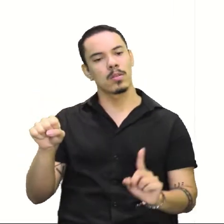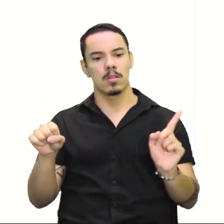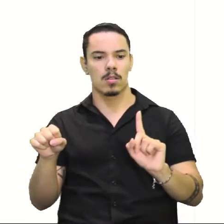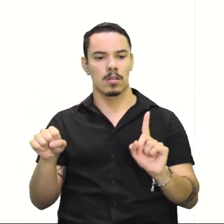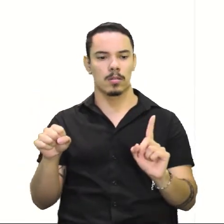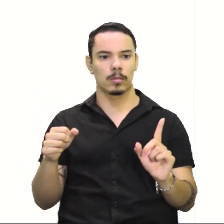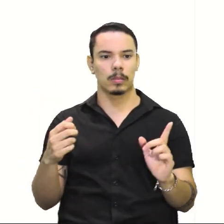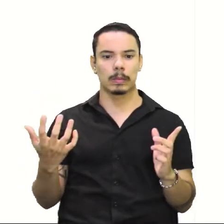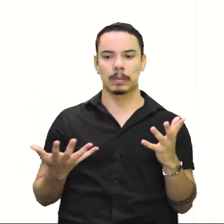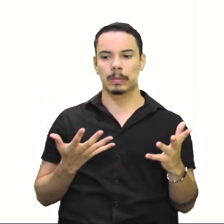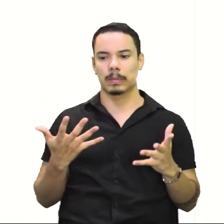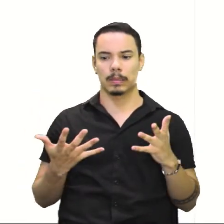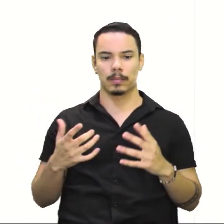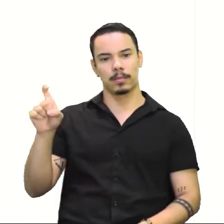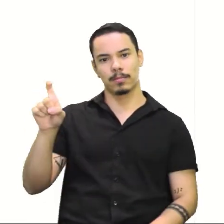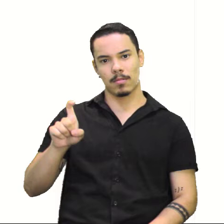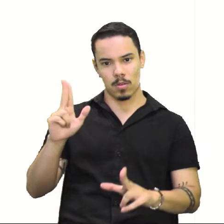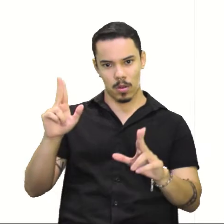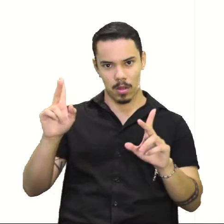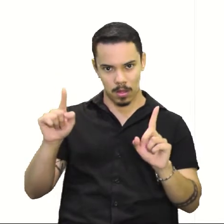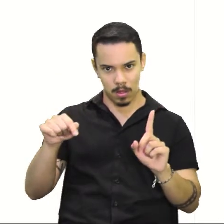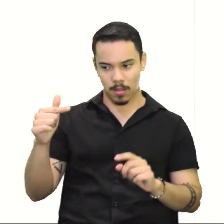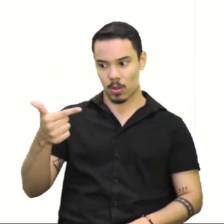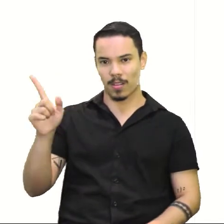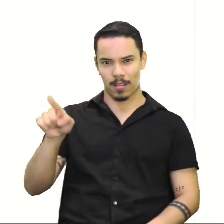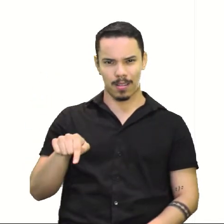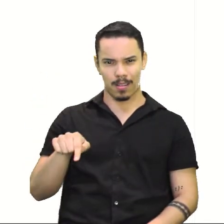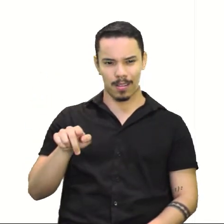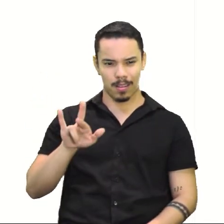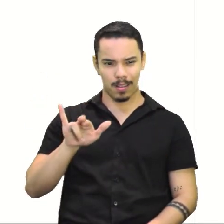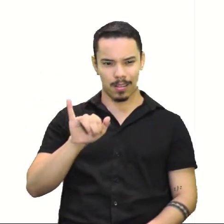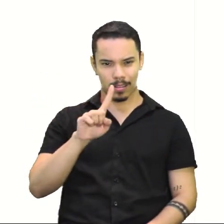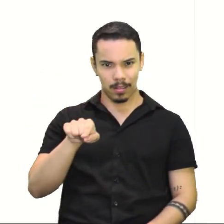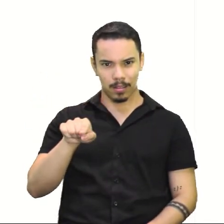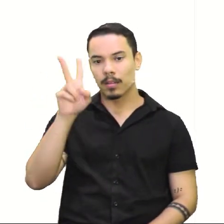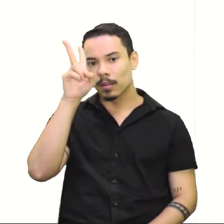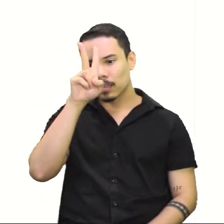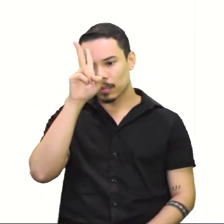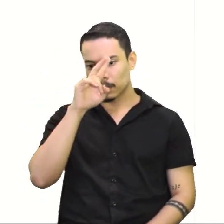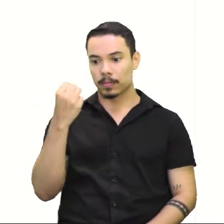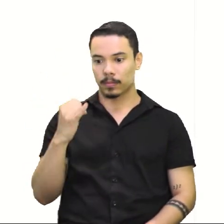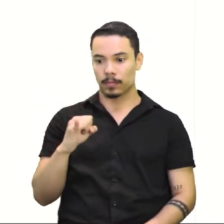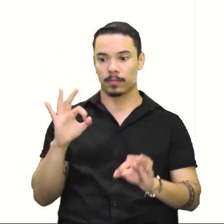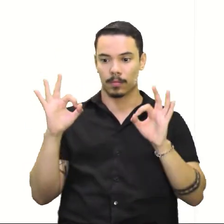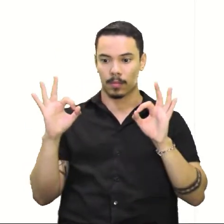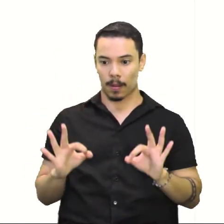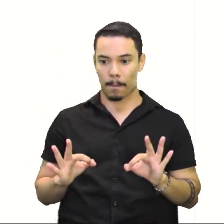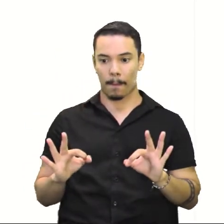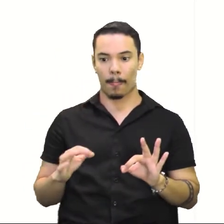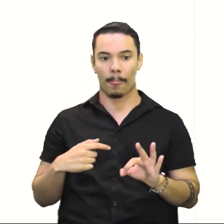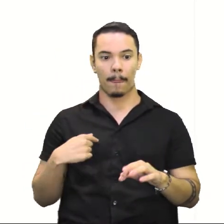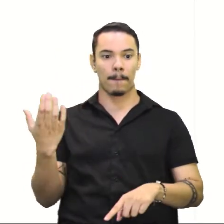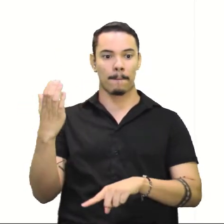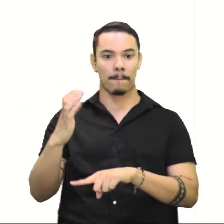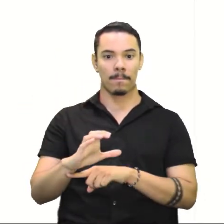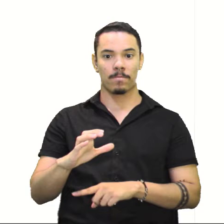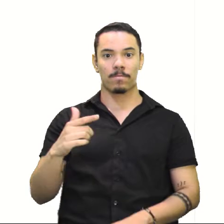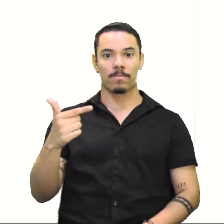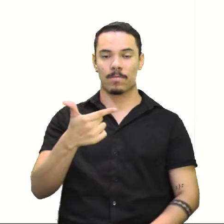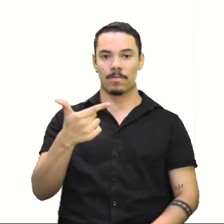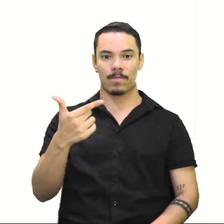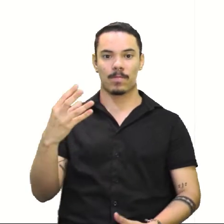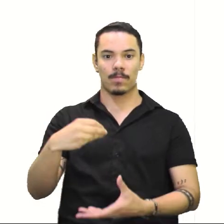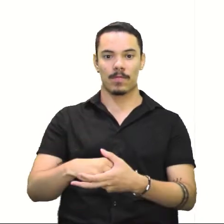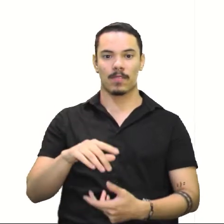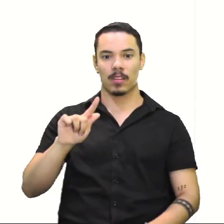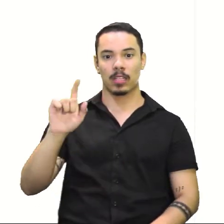que x igual a 2 é raiz desse polinômio? Lembrando que para ser raiz, quando eu jogar o 2 lá no g de x, o g de x tem